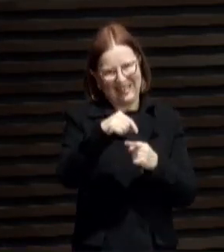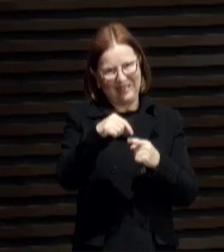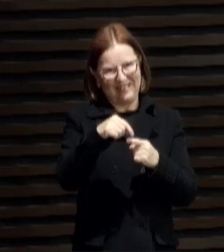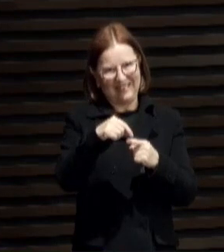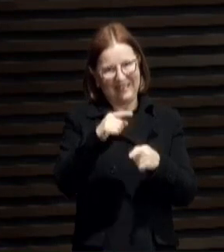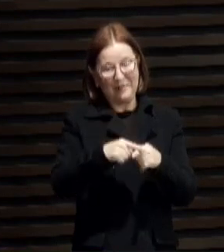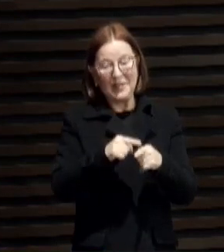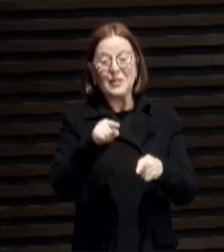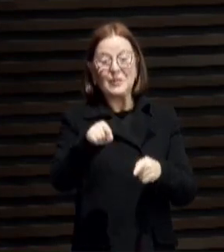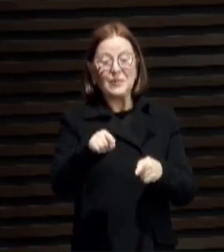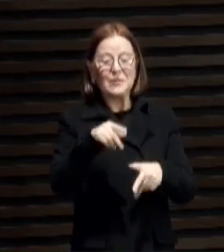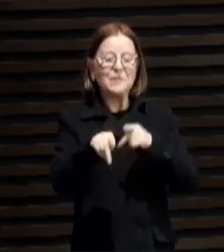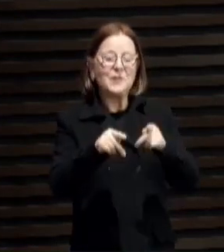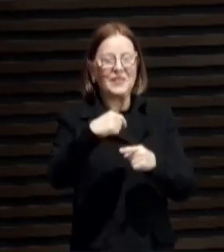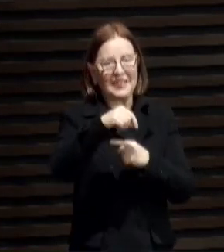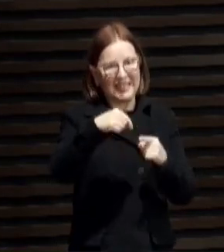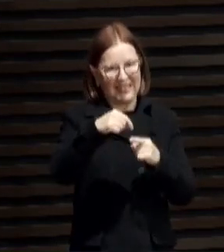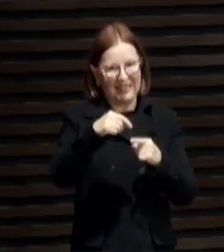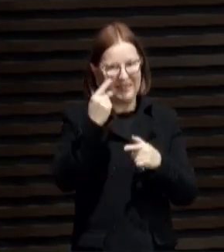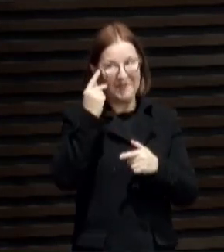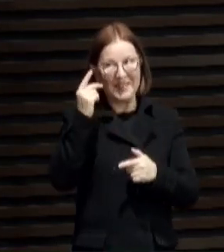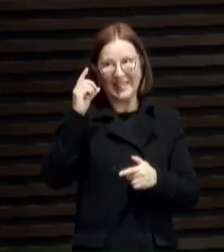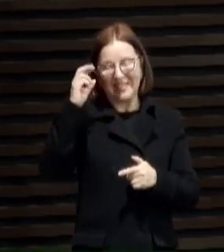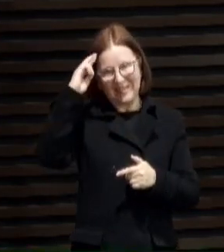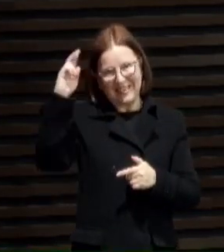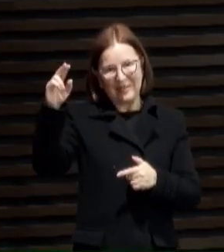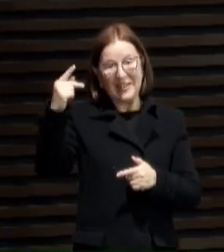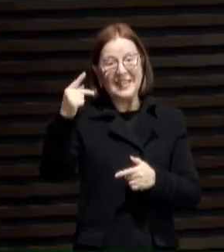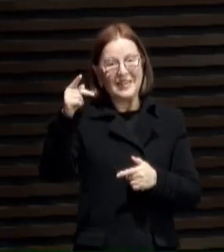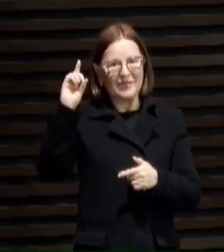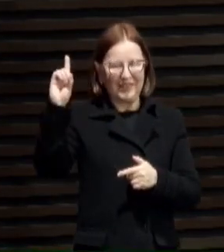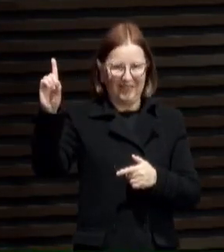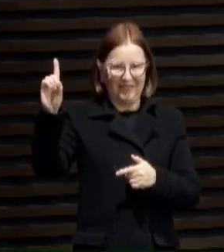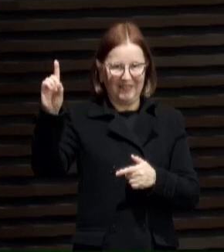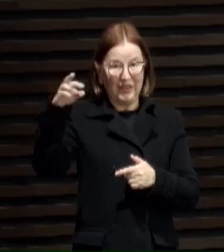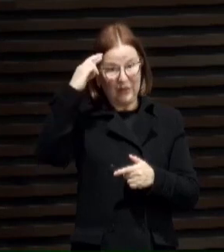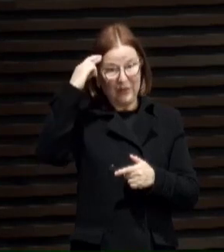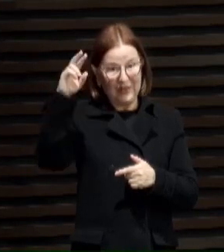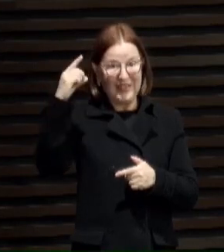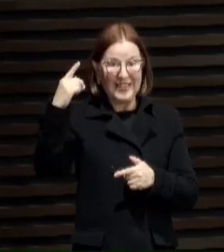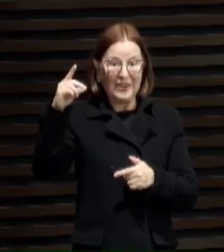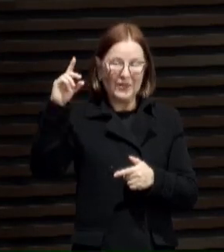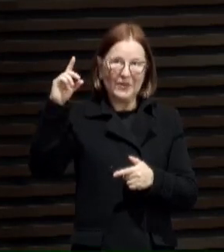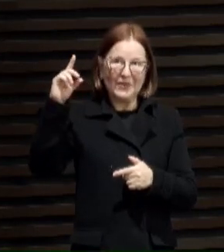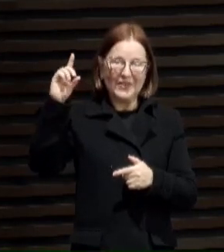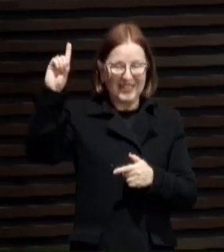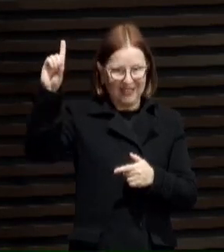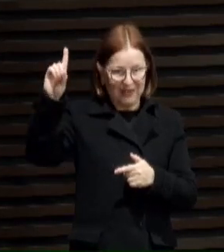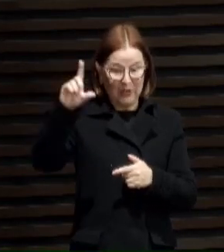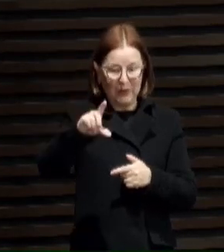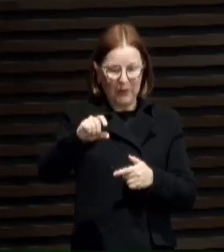porque tu és povo santo ao Senhor teu Deus. O Senhor teu Deus te escolheu para que lhe fosses o